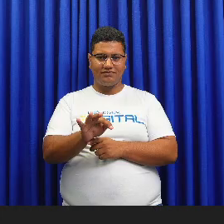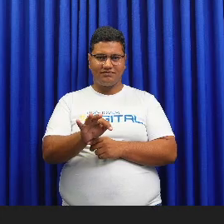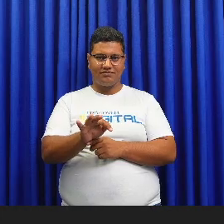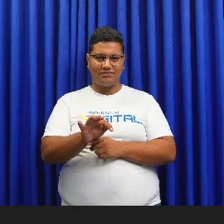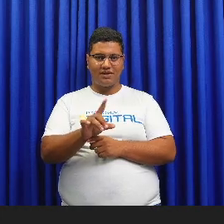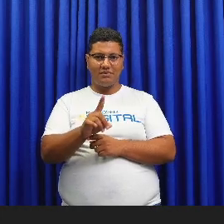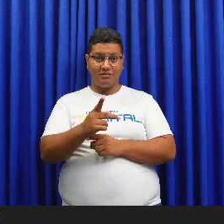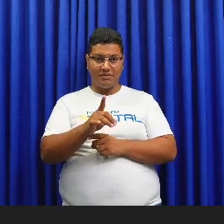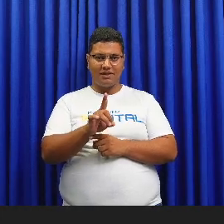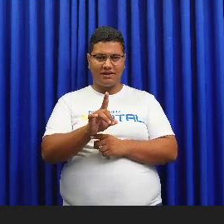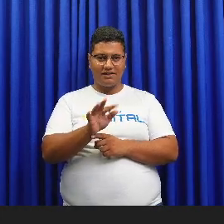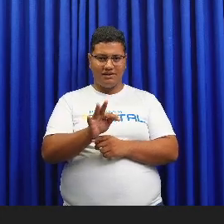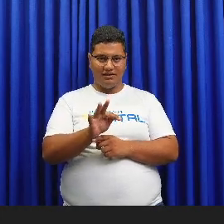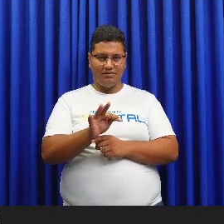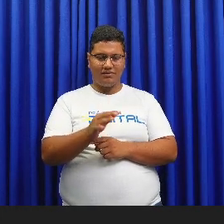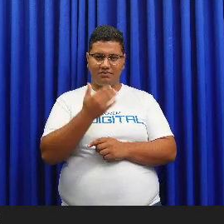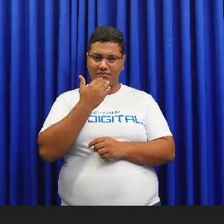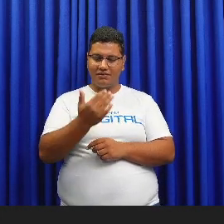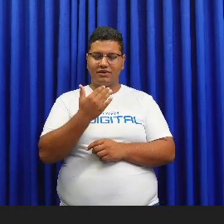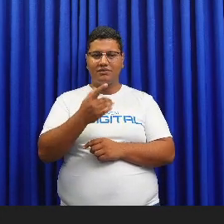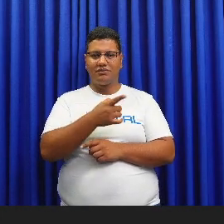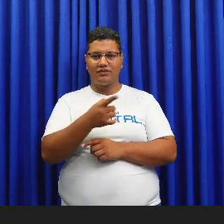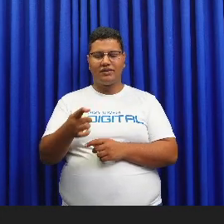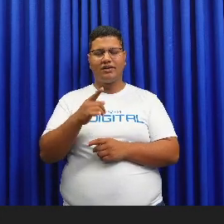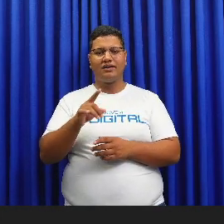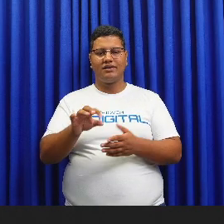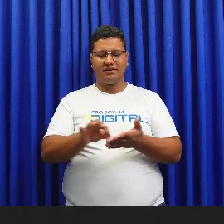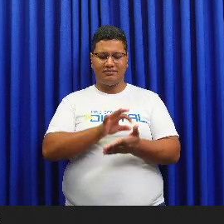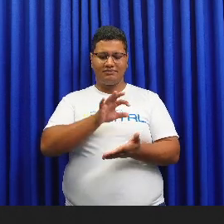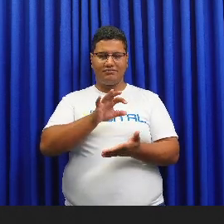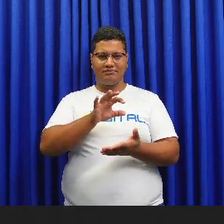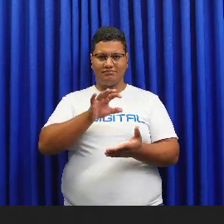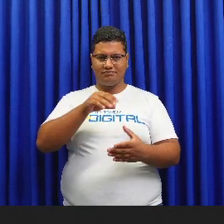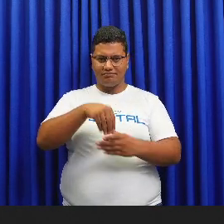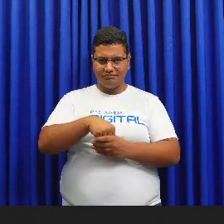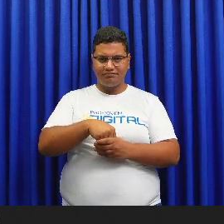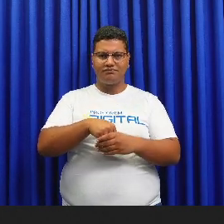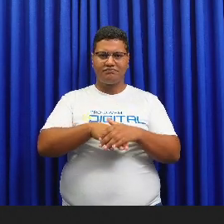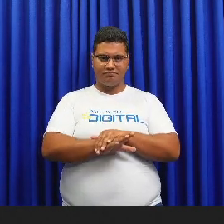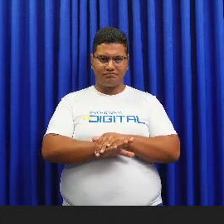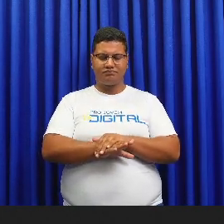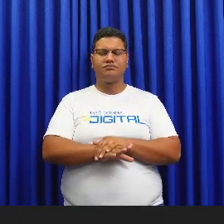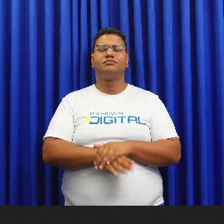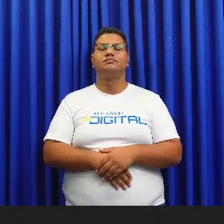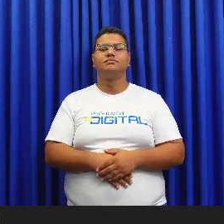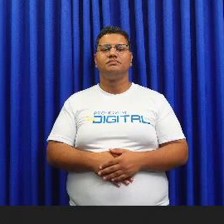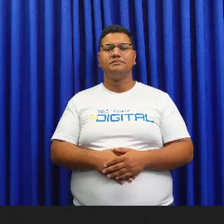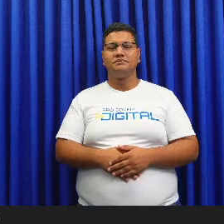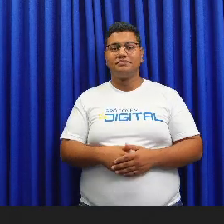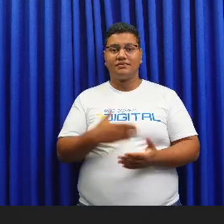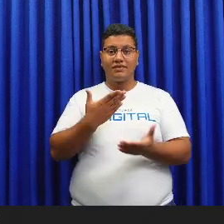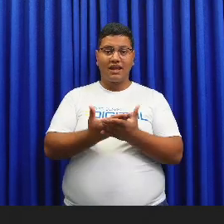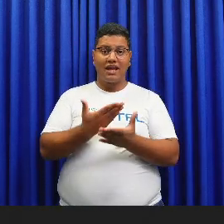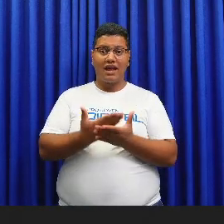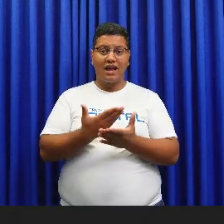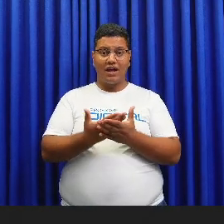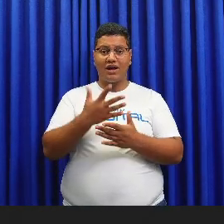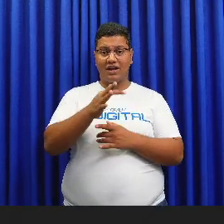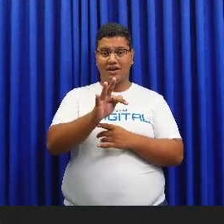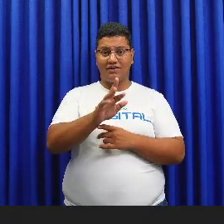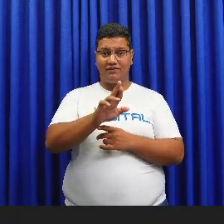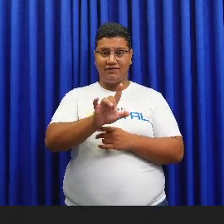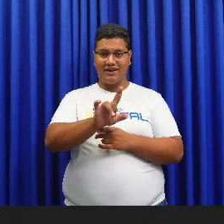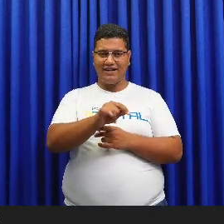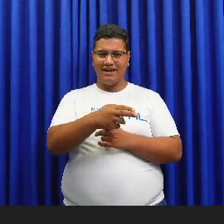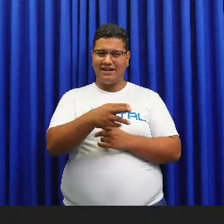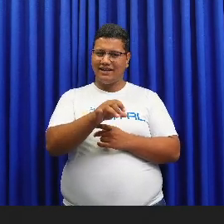um PDF. Vai pedir para baixar, beleza? Temos aqui a aula de freelancer digital